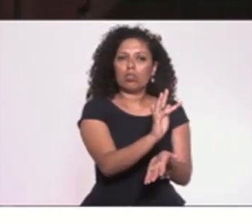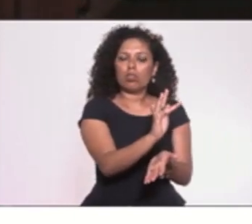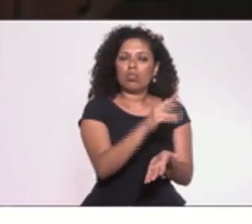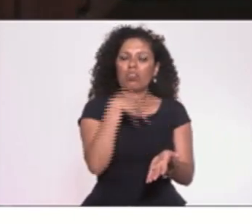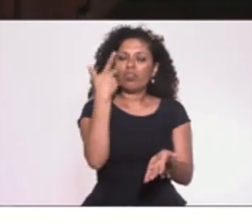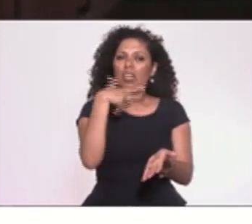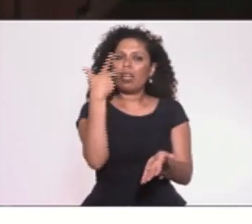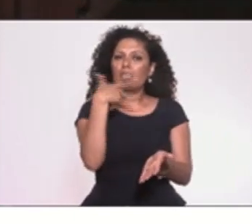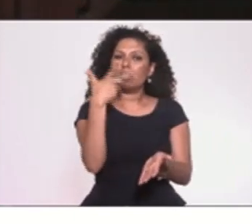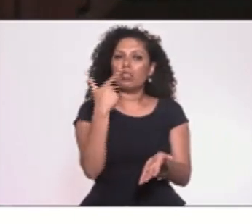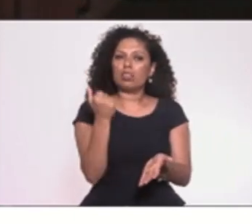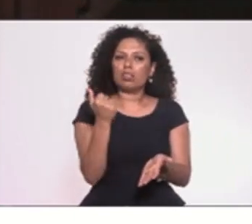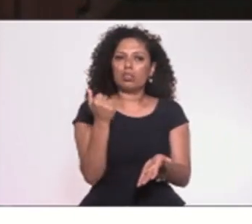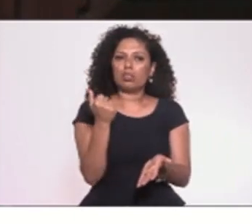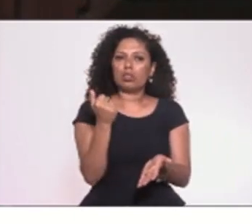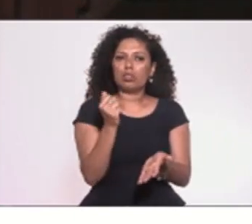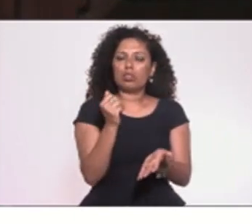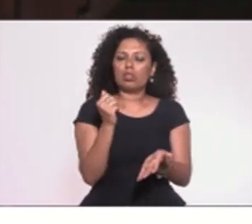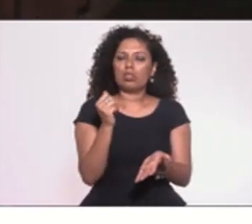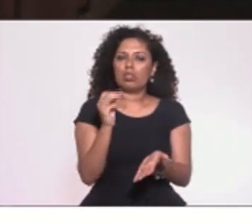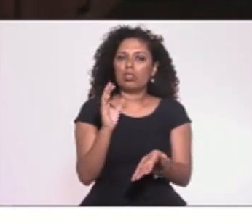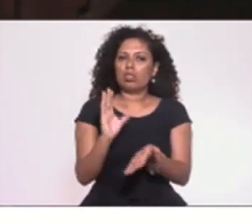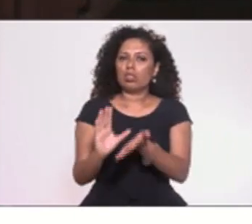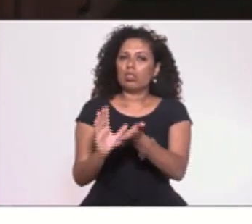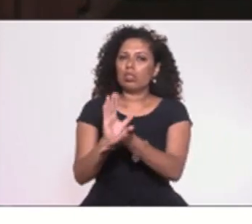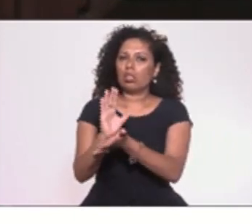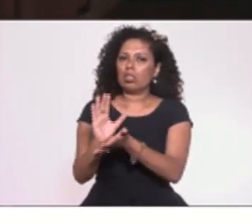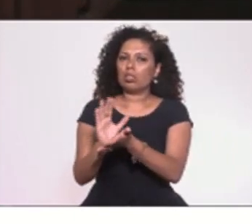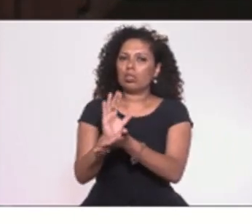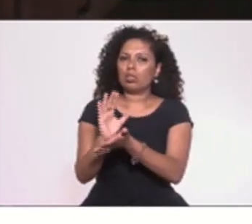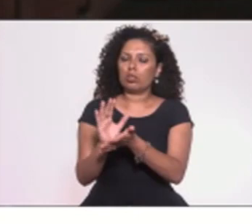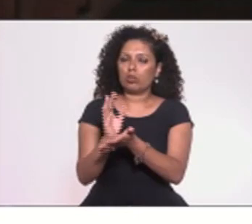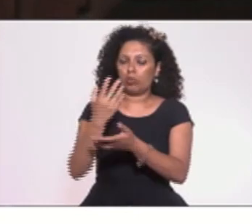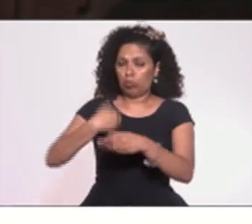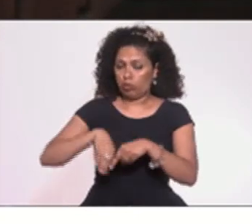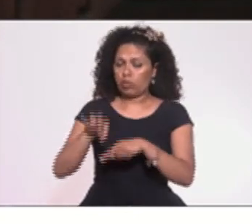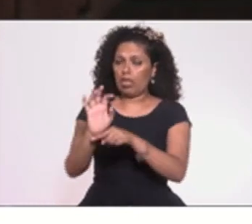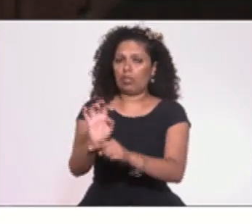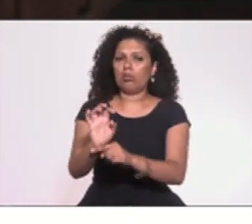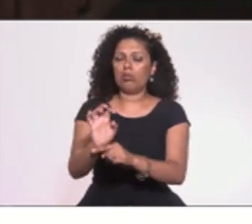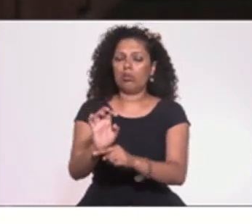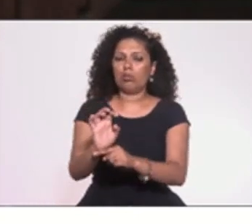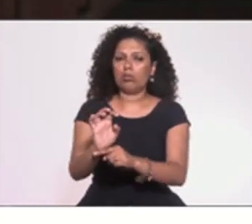replicada na Constituição Estadual,